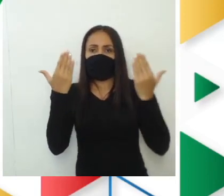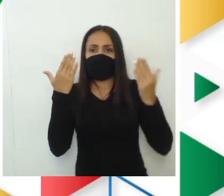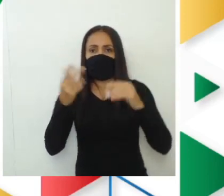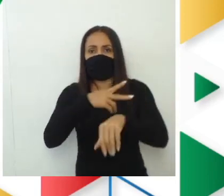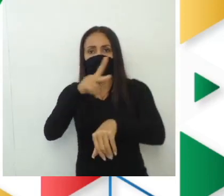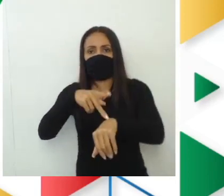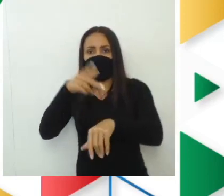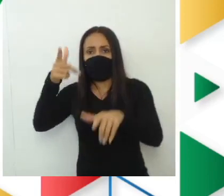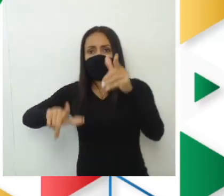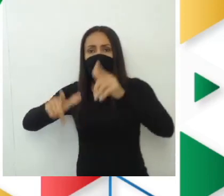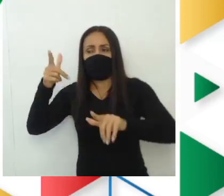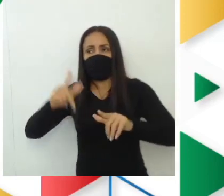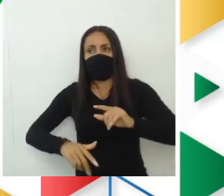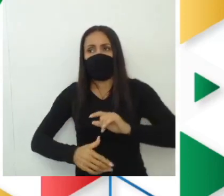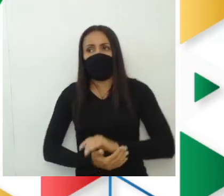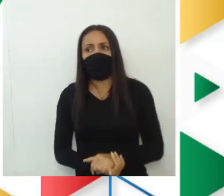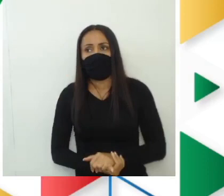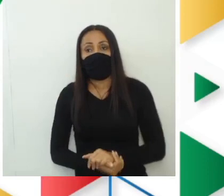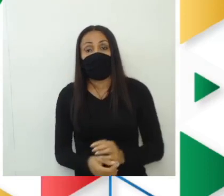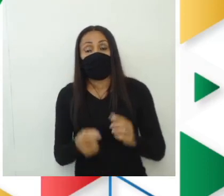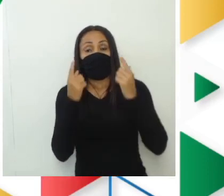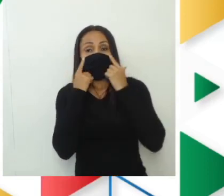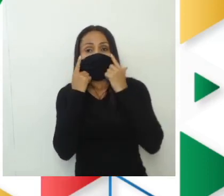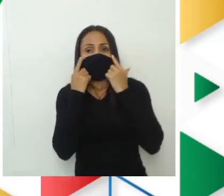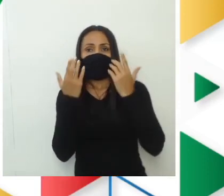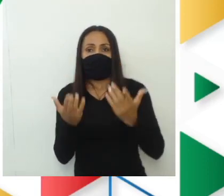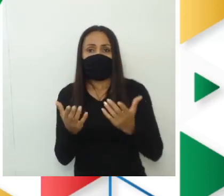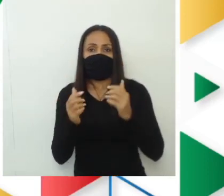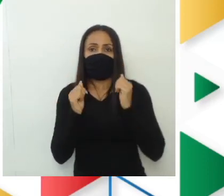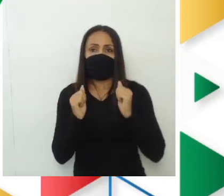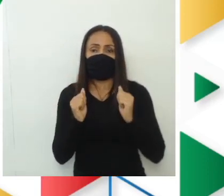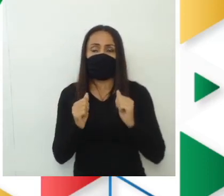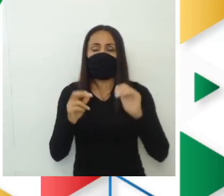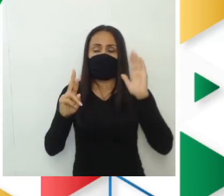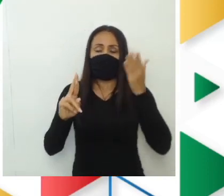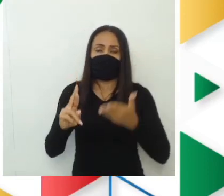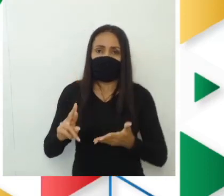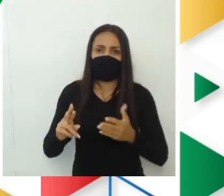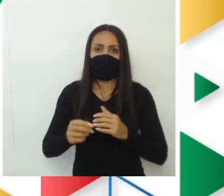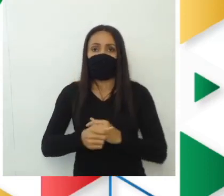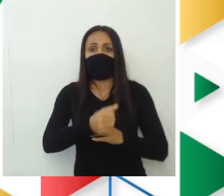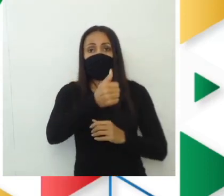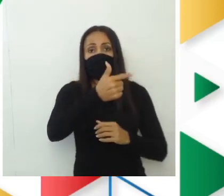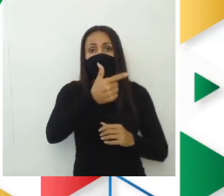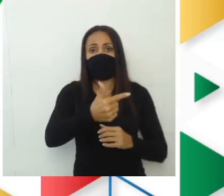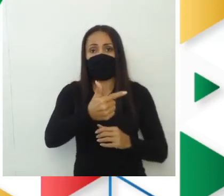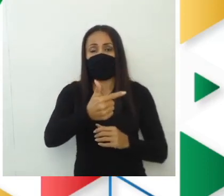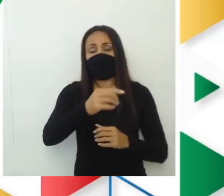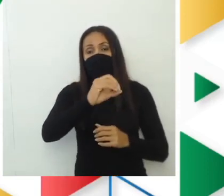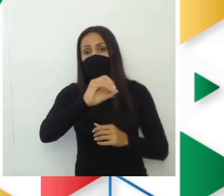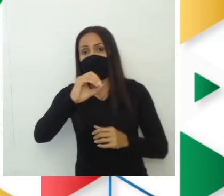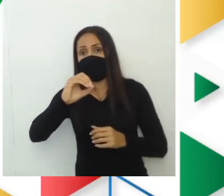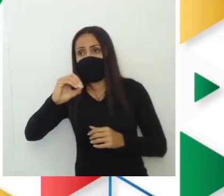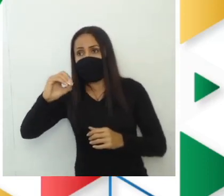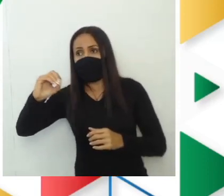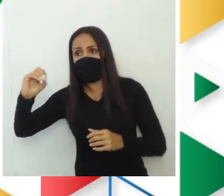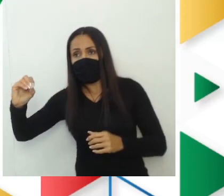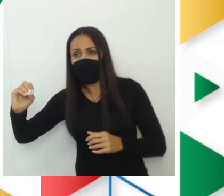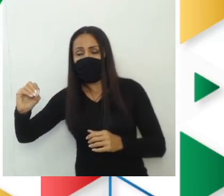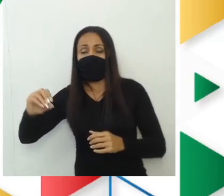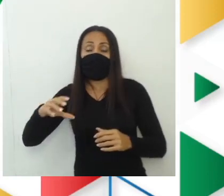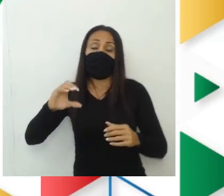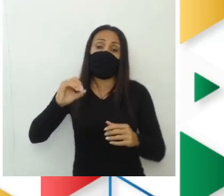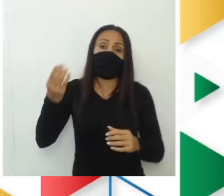o Brasil usa. Então, fica ligado que pode ser representado por 12 zeros, mas também pode ser representado por